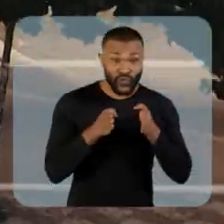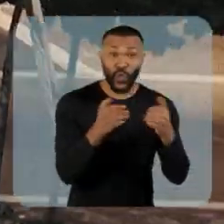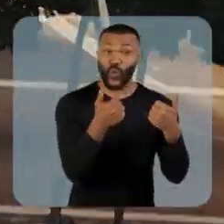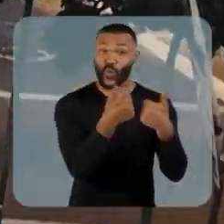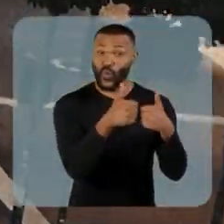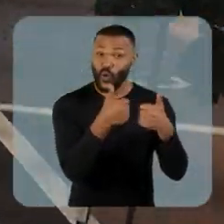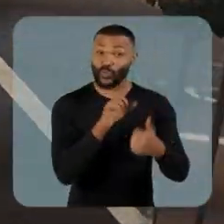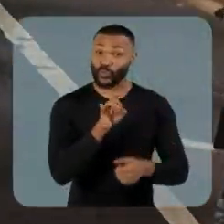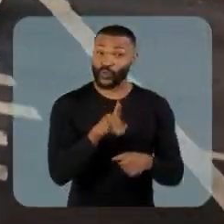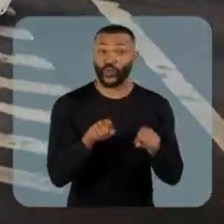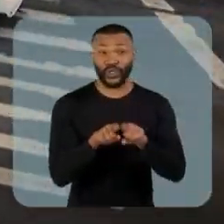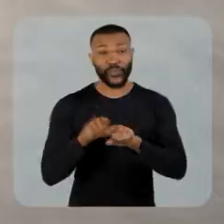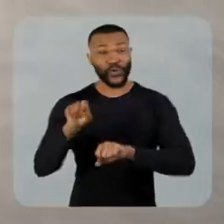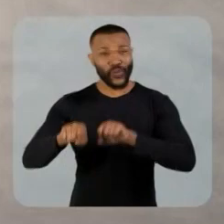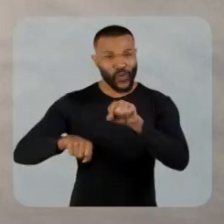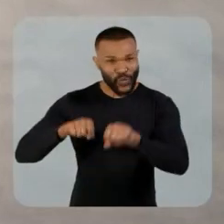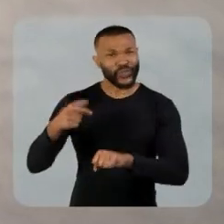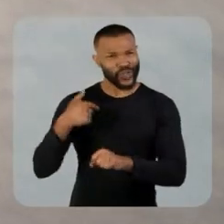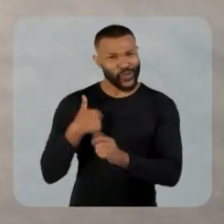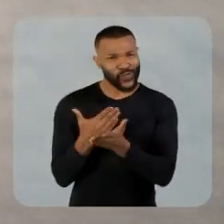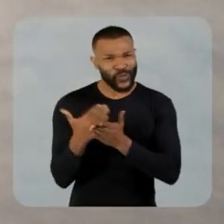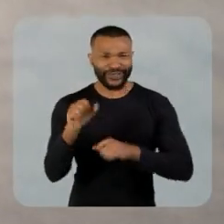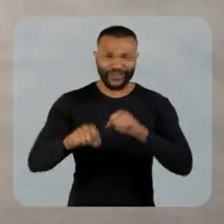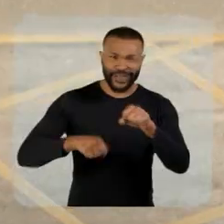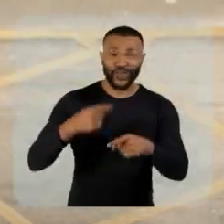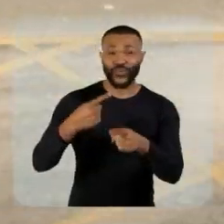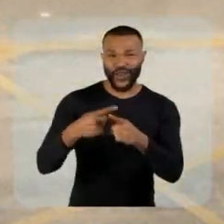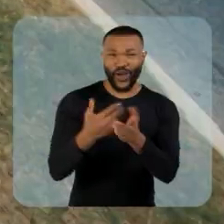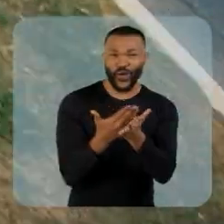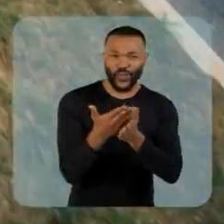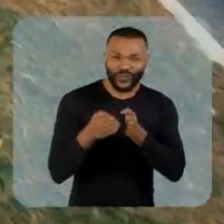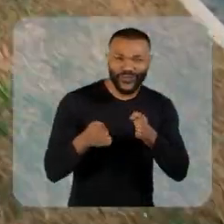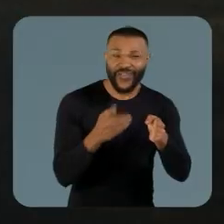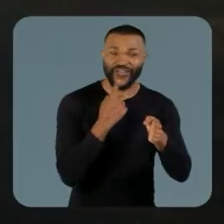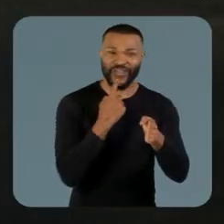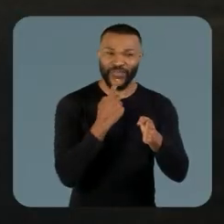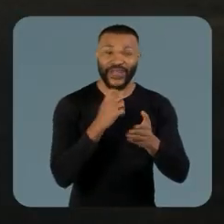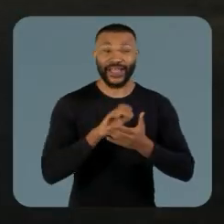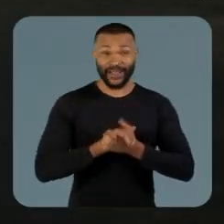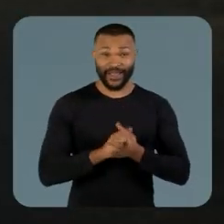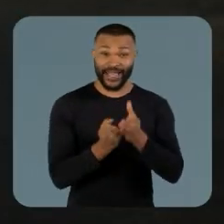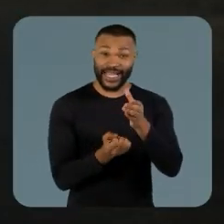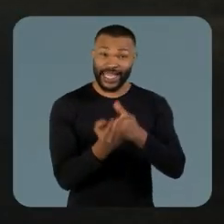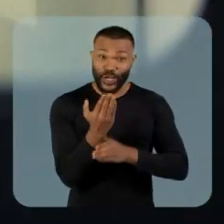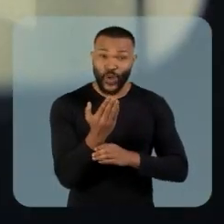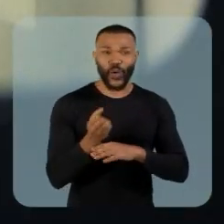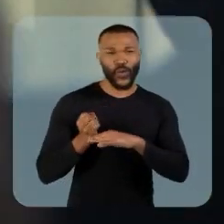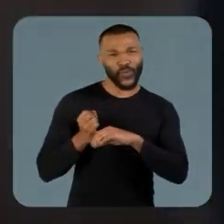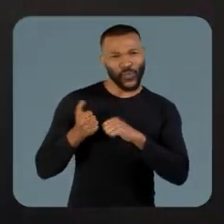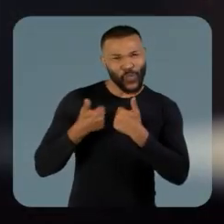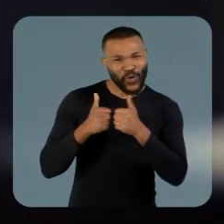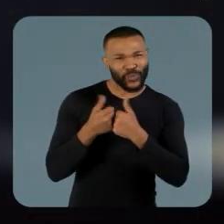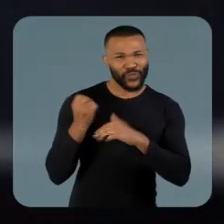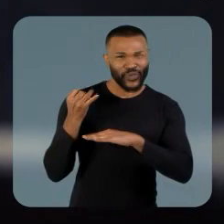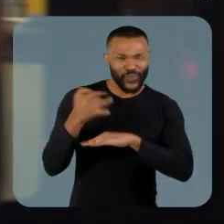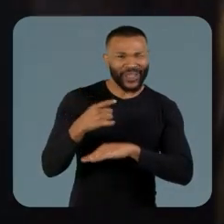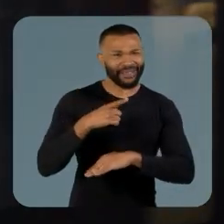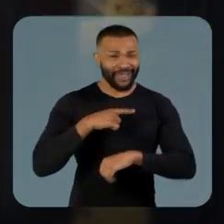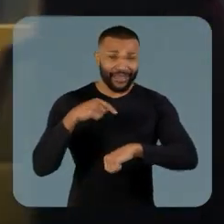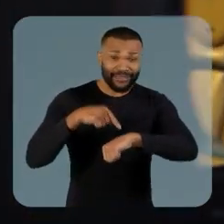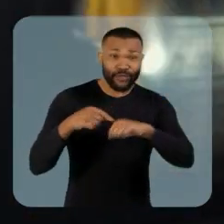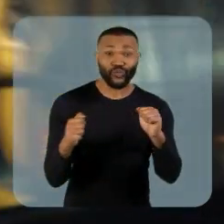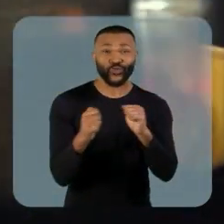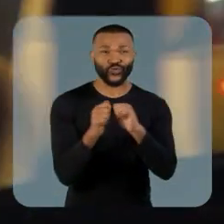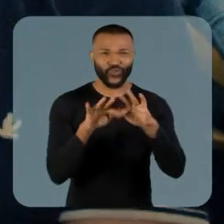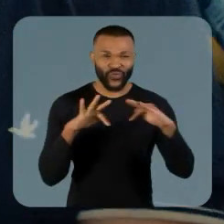de ônibus, faixa de ciclista. Me tornei ciclista porque ele colocou a ciclovia em ação. Após a criação da linha noturna, hoje a gente tem mais tempo para ficar